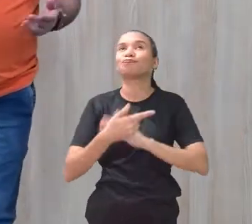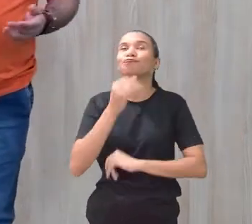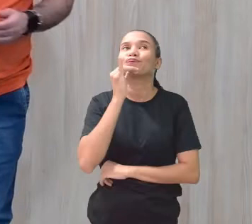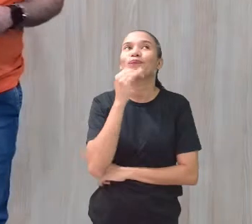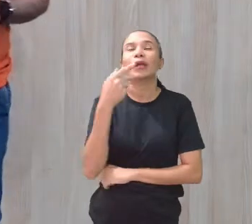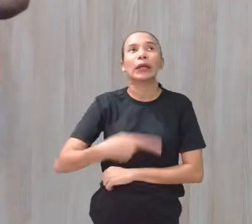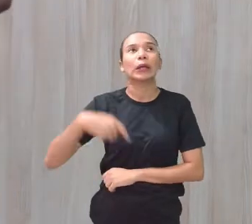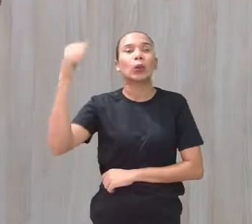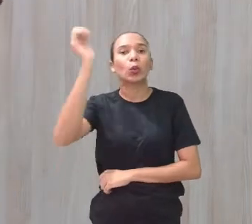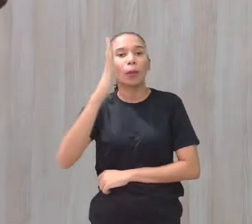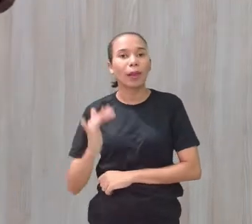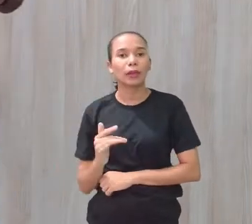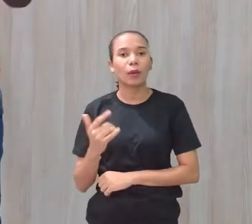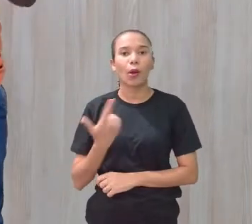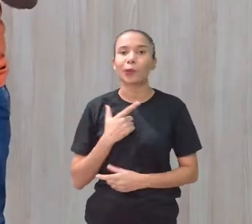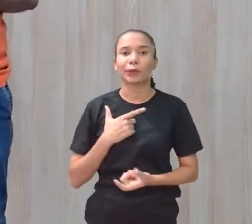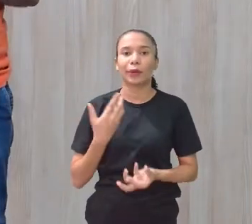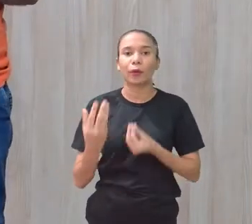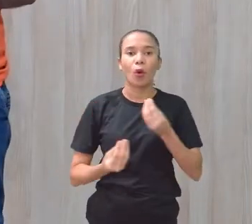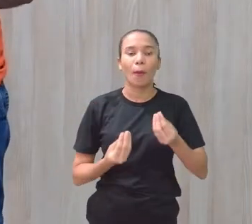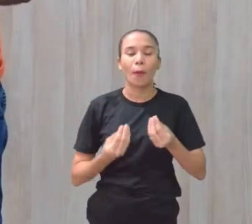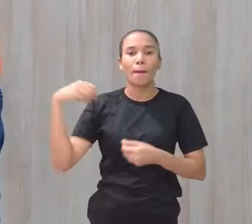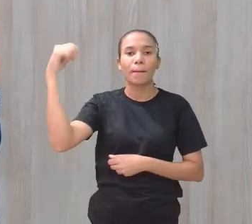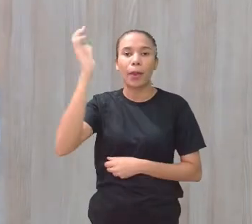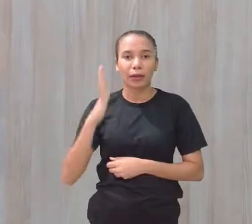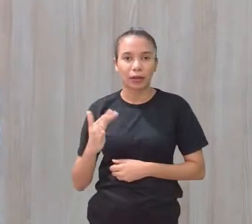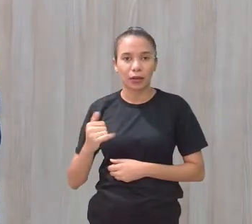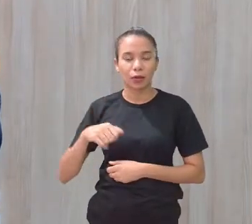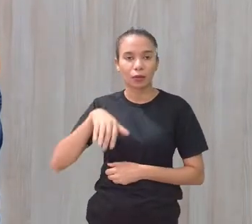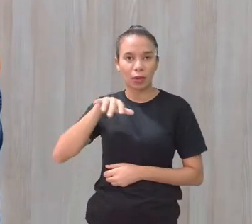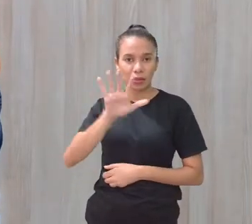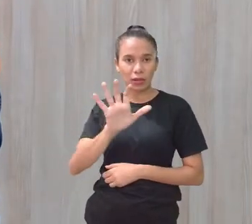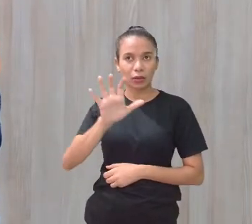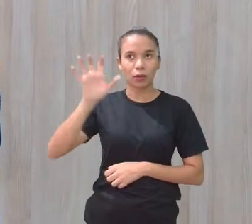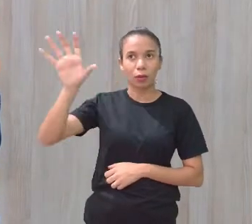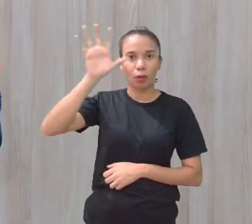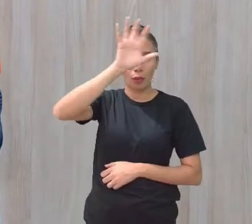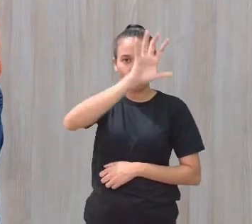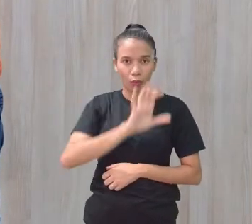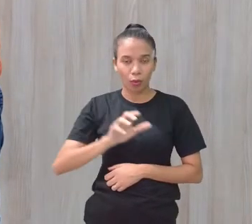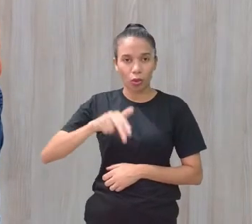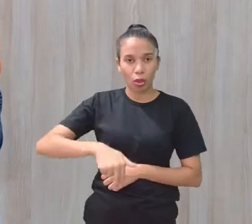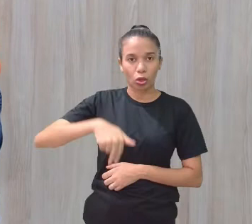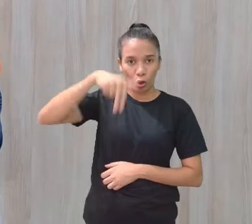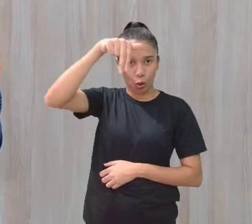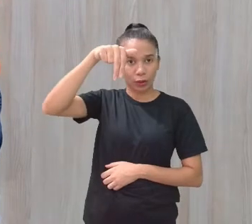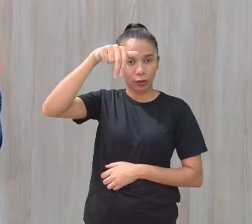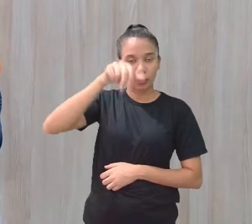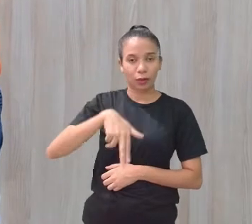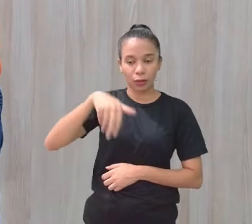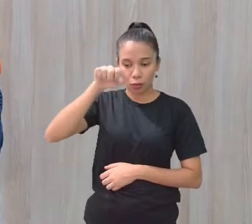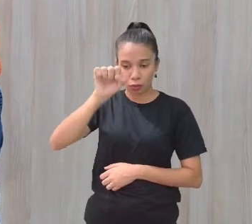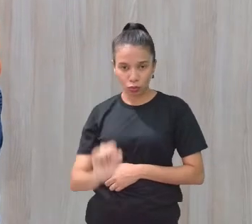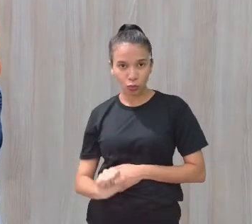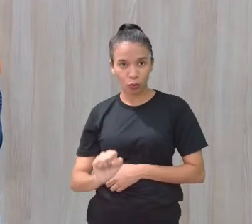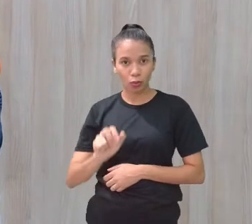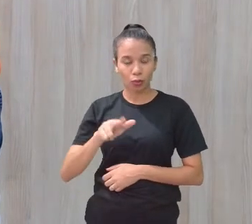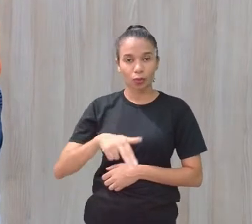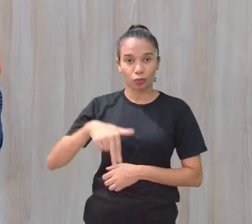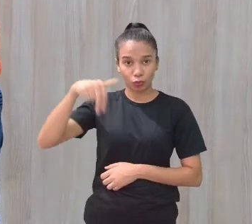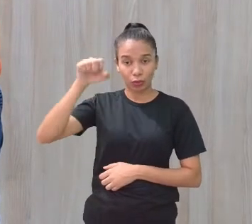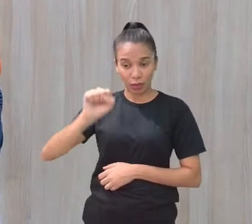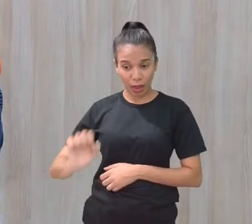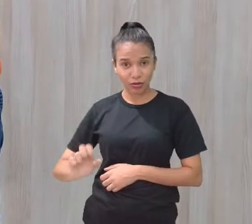no Brasil, a gente não divide o território brasileiro em 5 regiões: Norte, Sul,